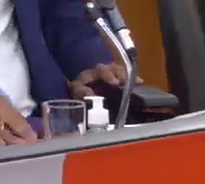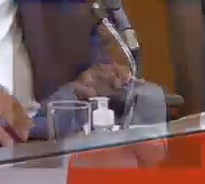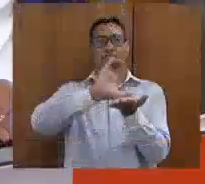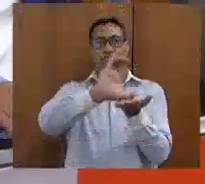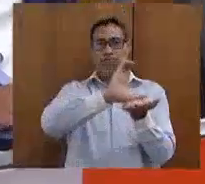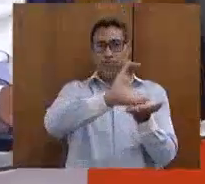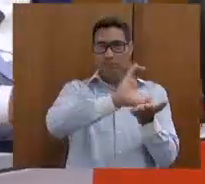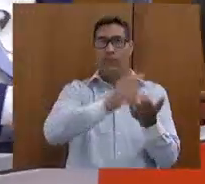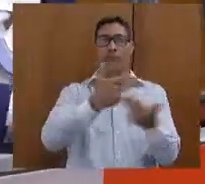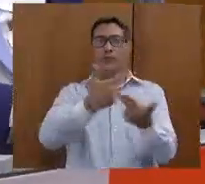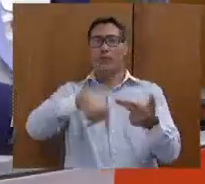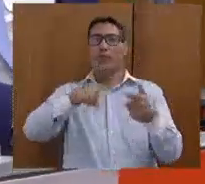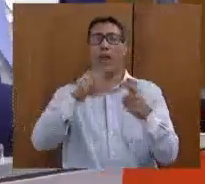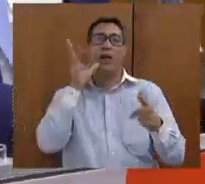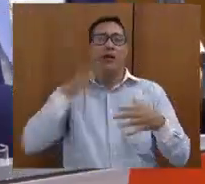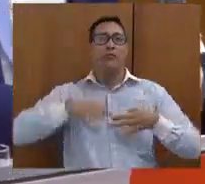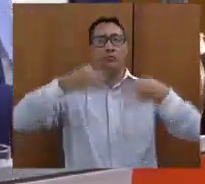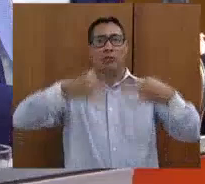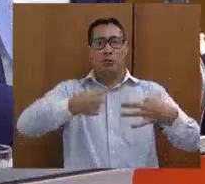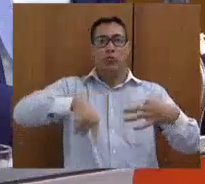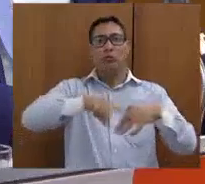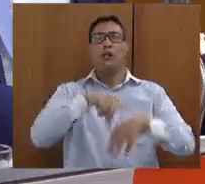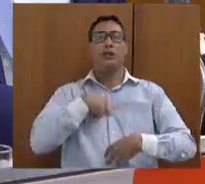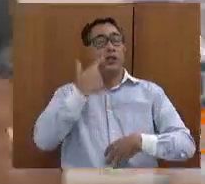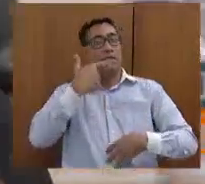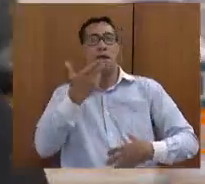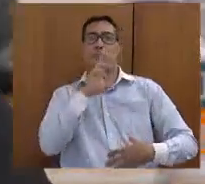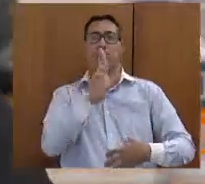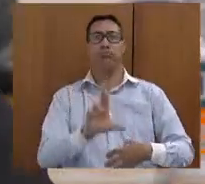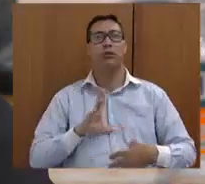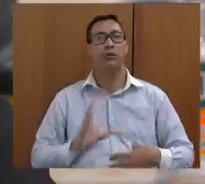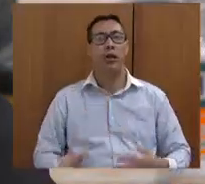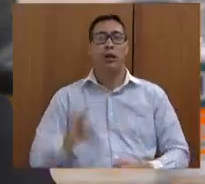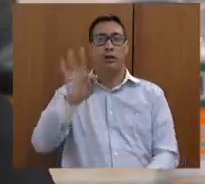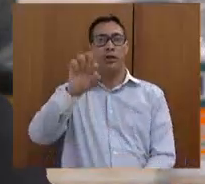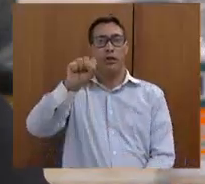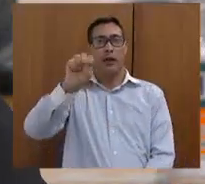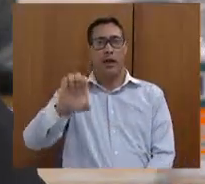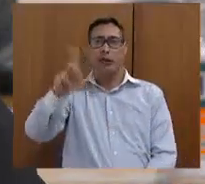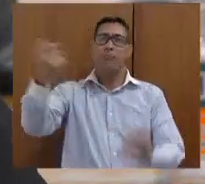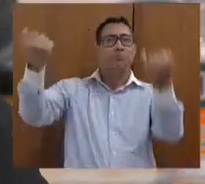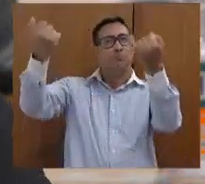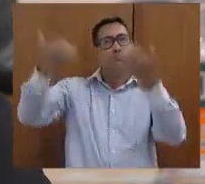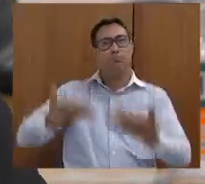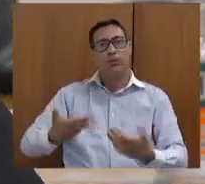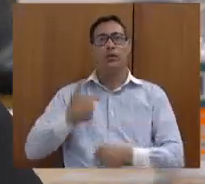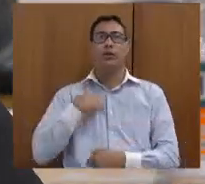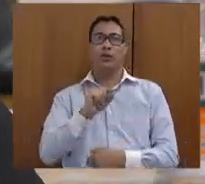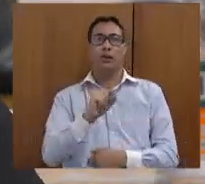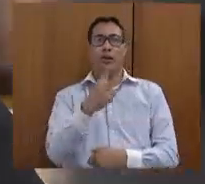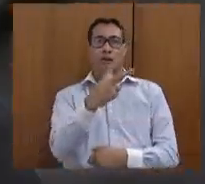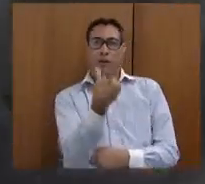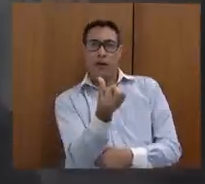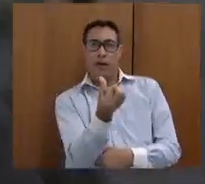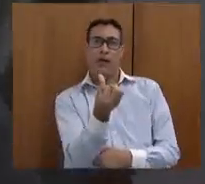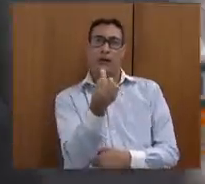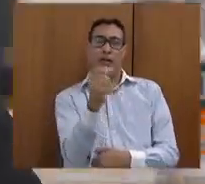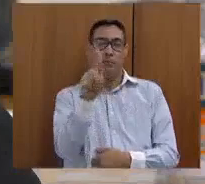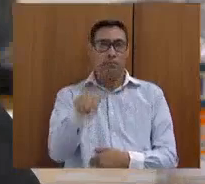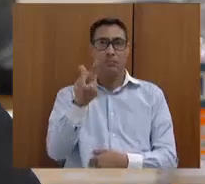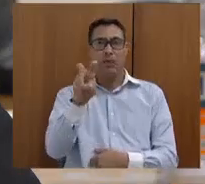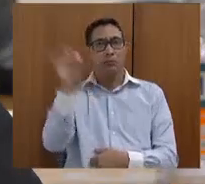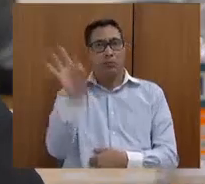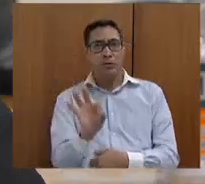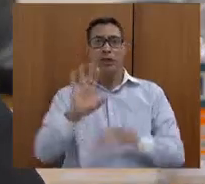o que a gente está discutindo aqui é o resultado E o tceta nos dizendo aqui que 26 e meio por cento